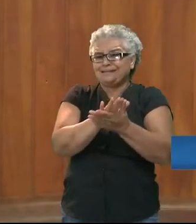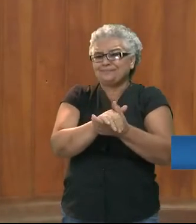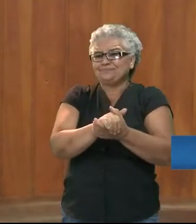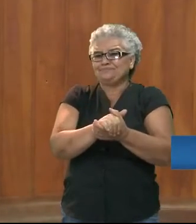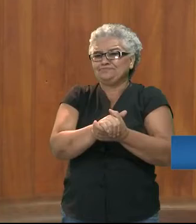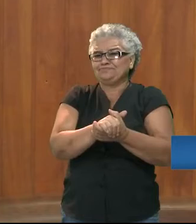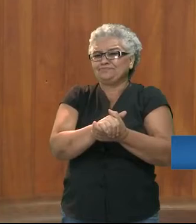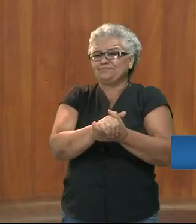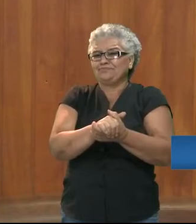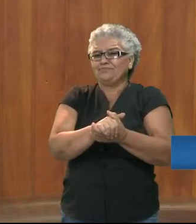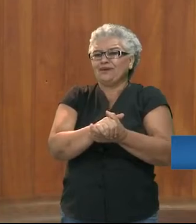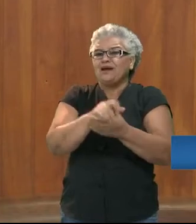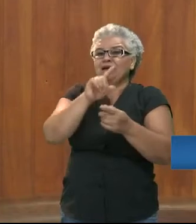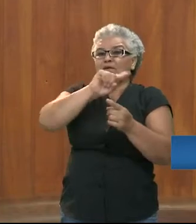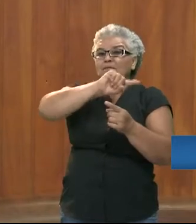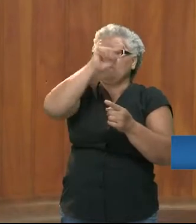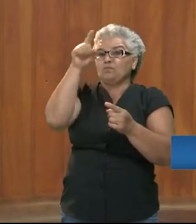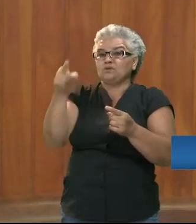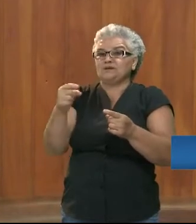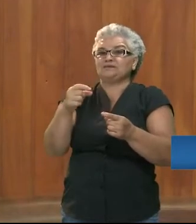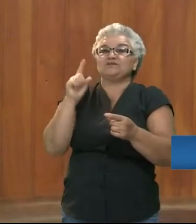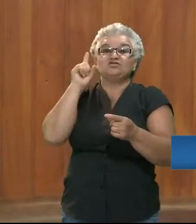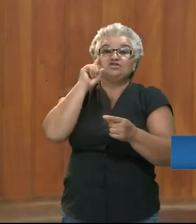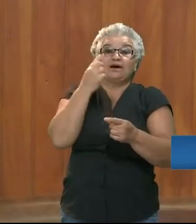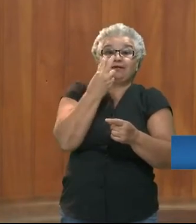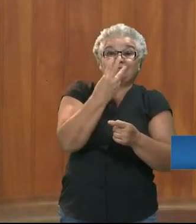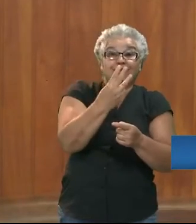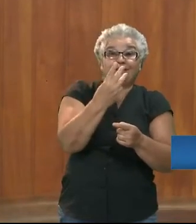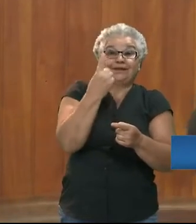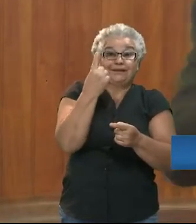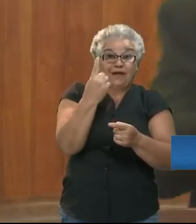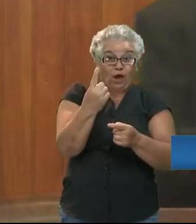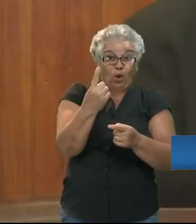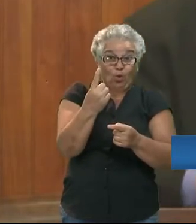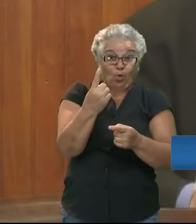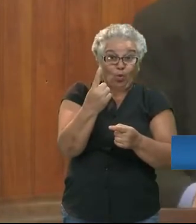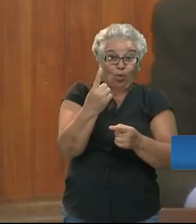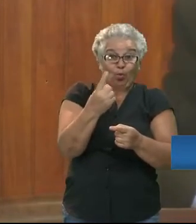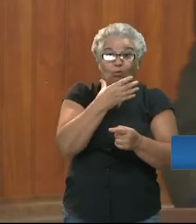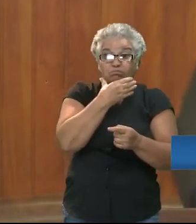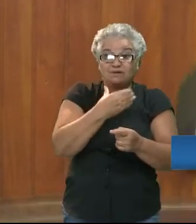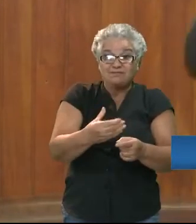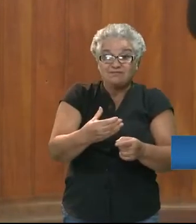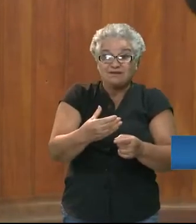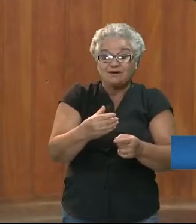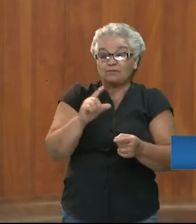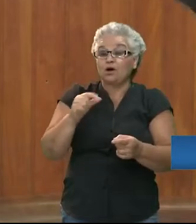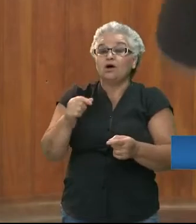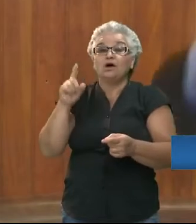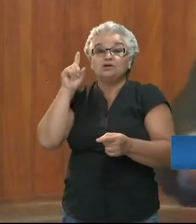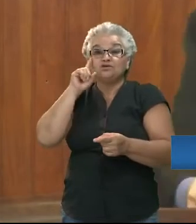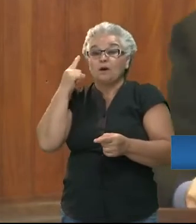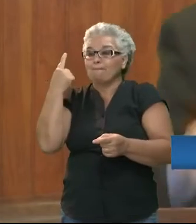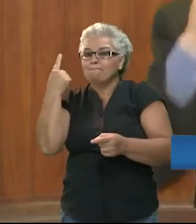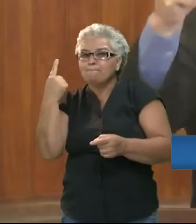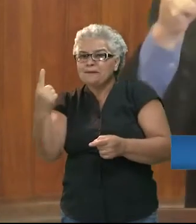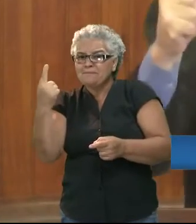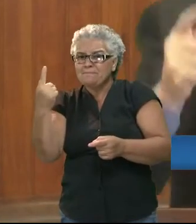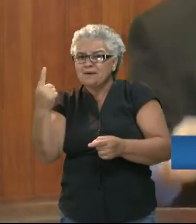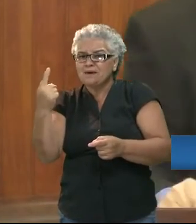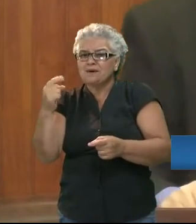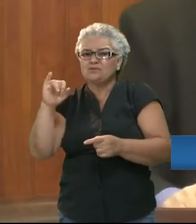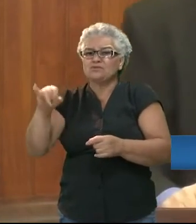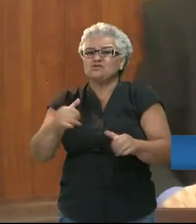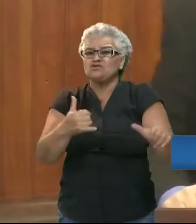na passada do dia 31 para o dia 1º, eu recebo uma cominação punitiva via